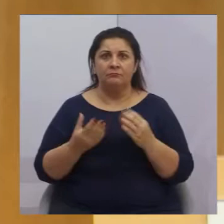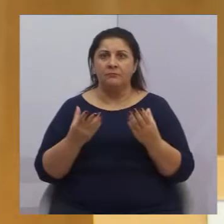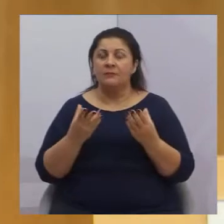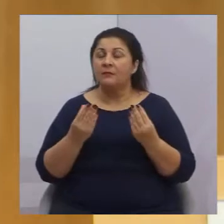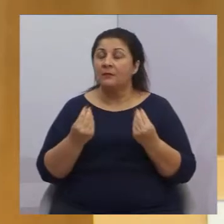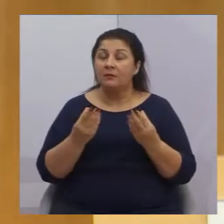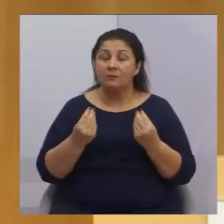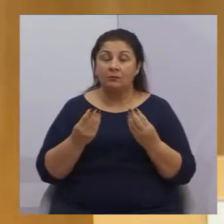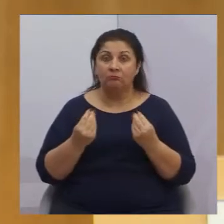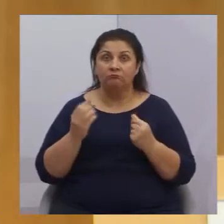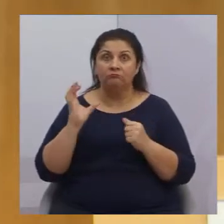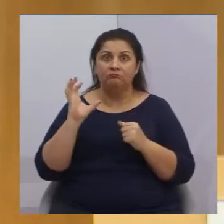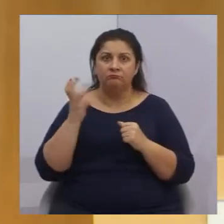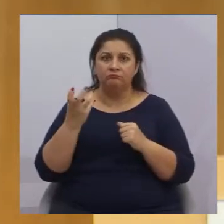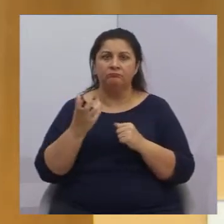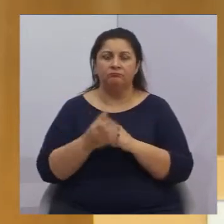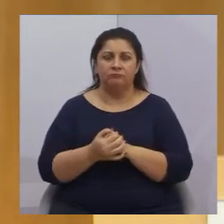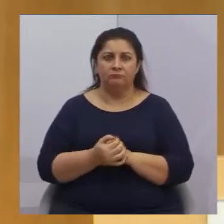alto com relação